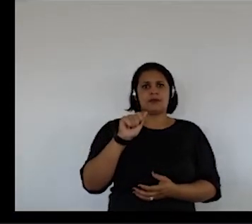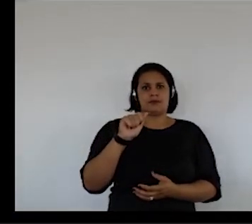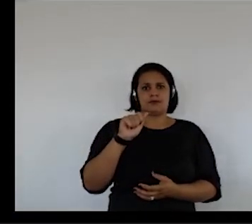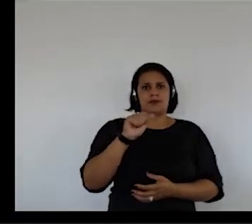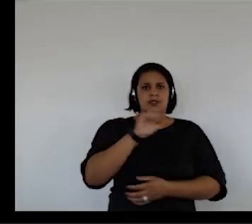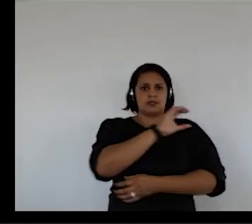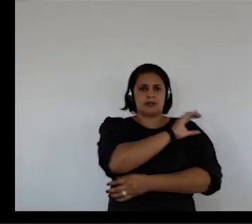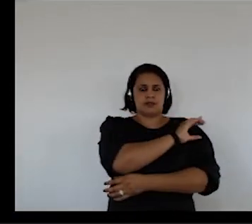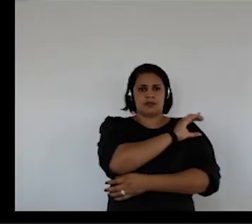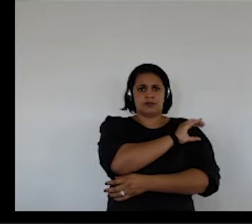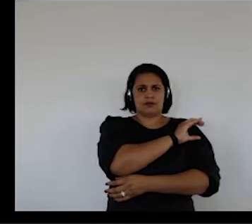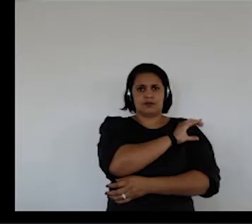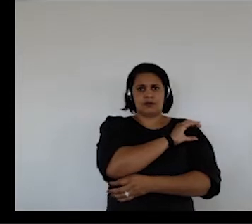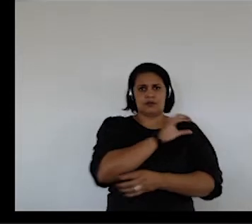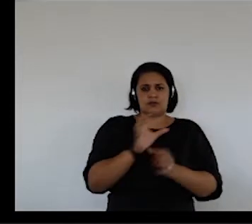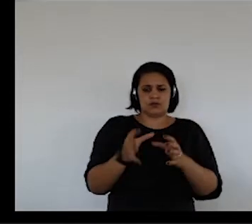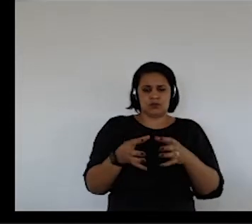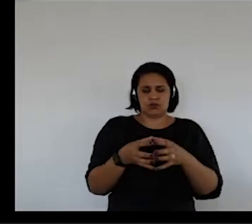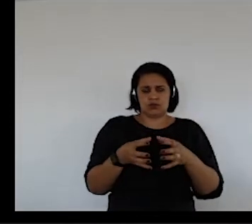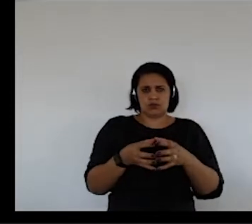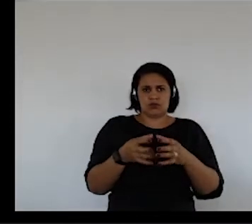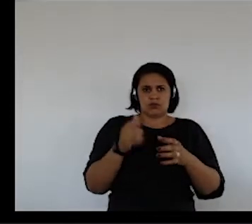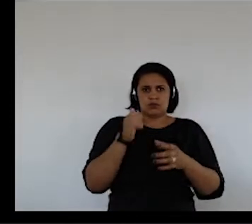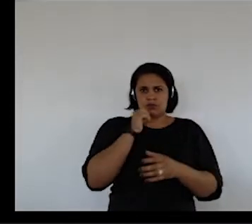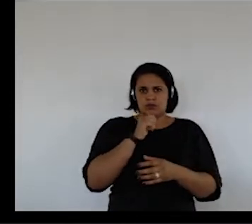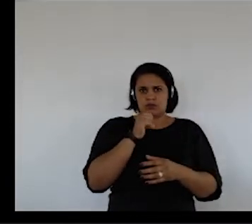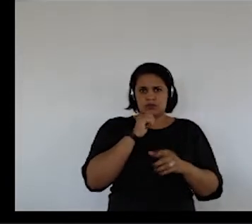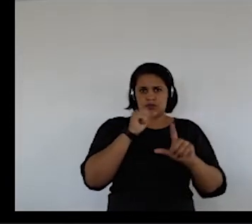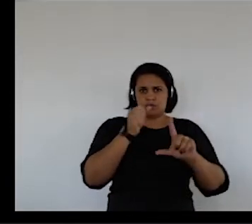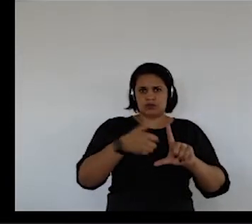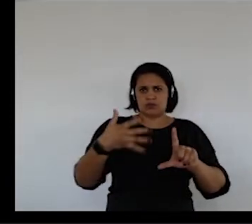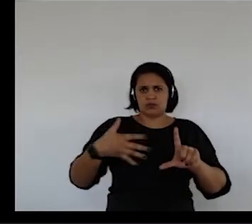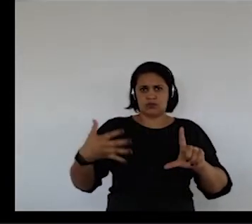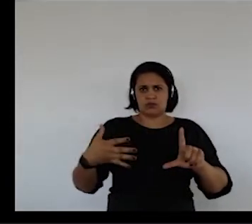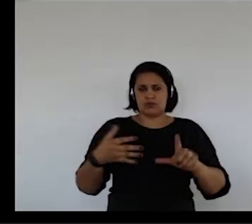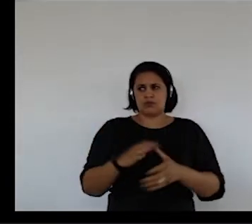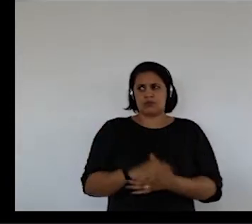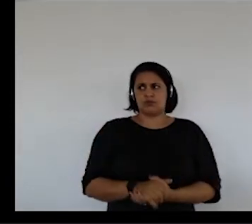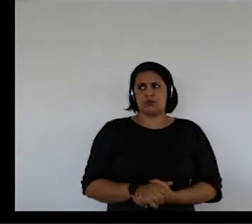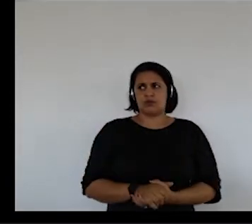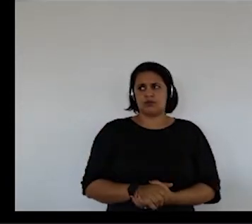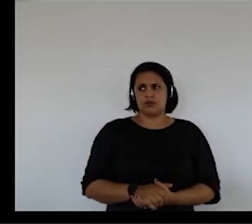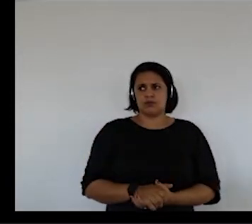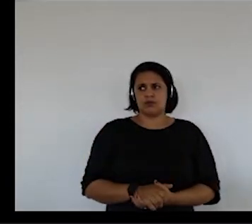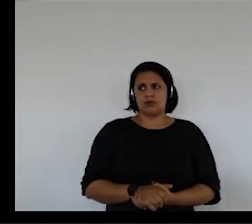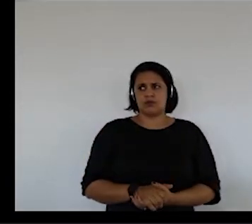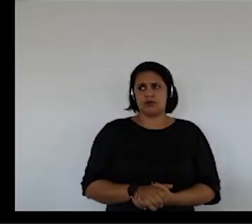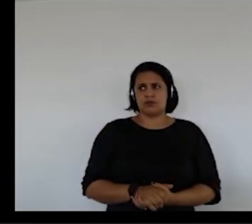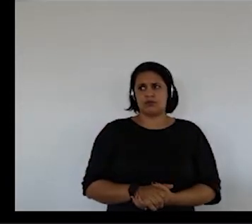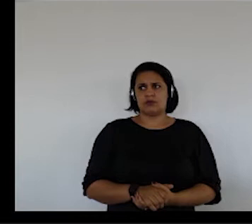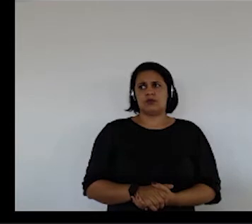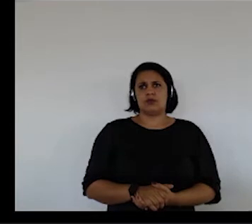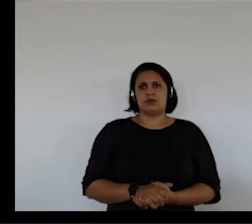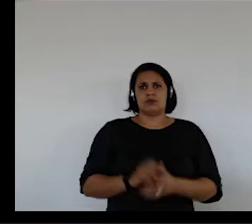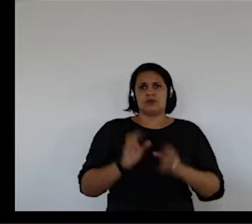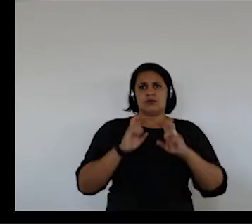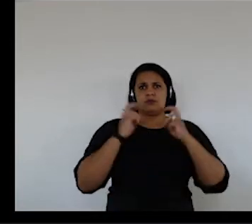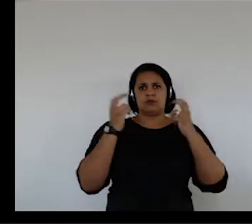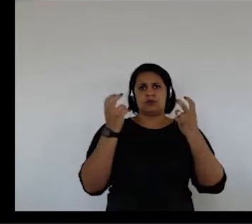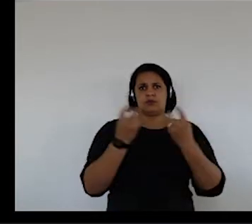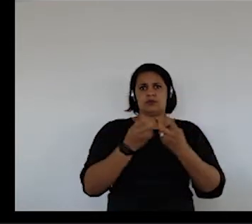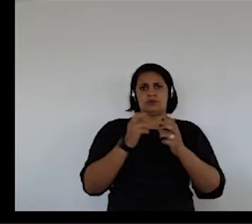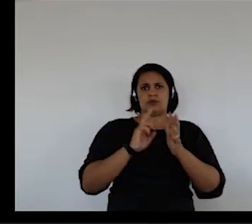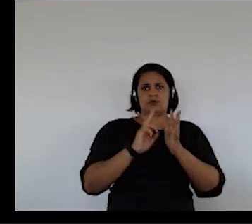do Núcleo de Mulheres LGBT e Gênero da Comissão de Diversidade